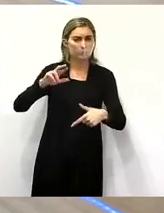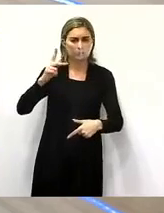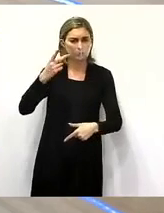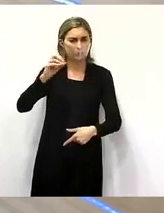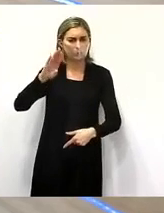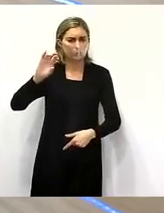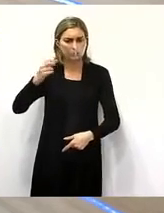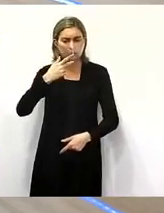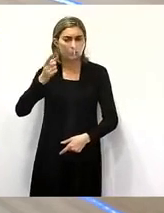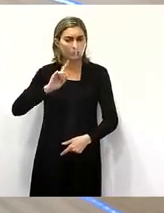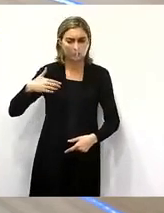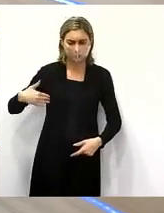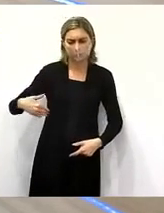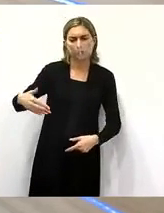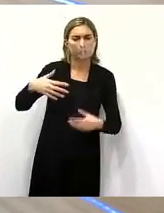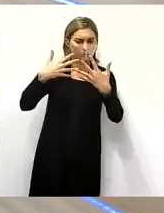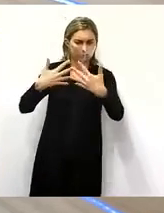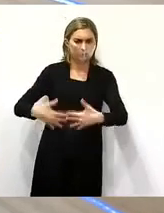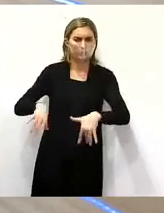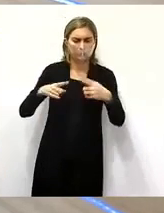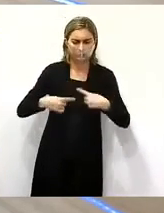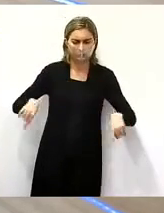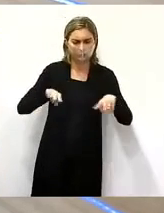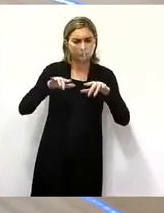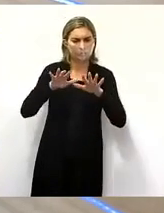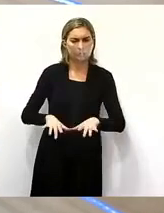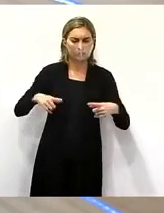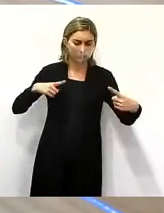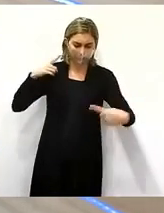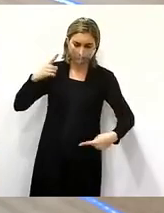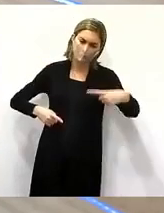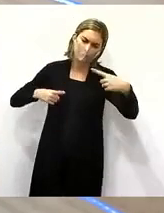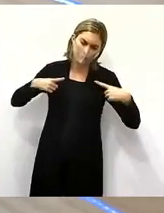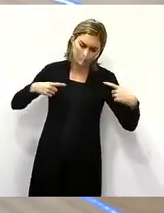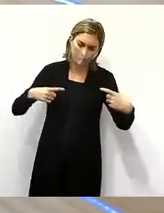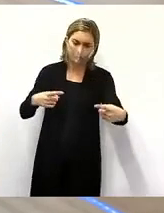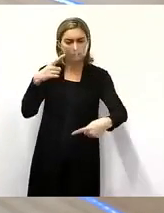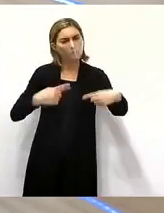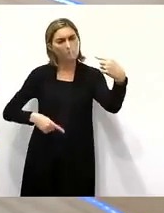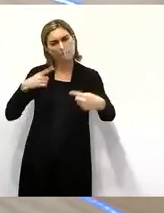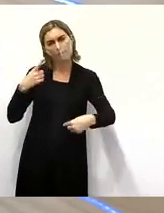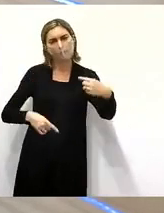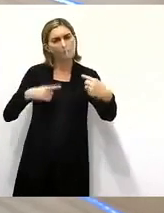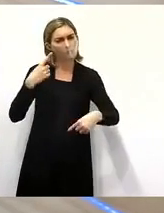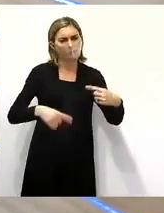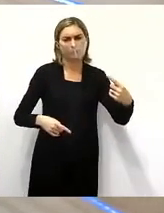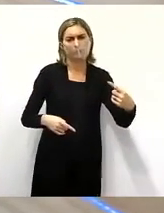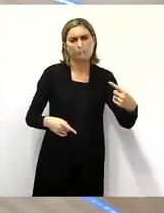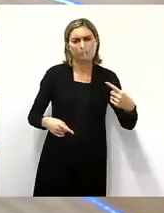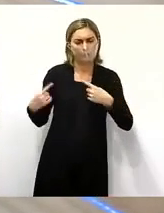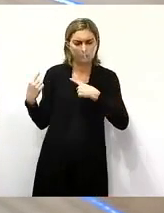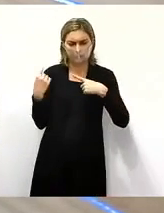não, que a tendência natural em nós é o estado de guerra, é o estado de conflito, de pau